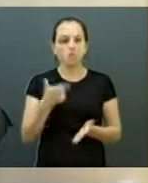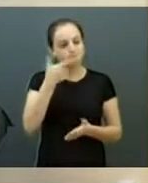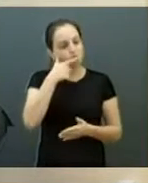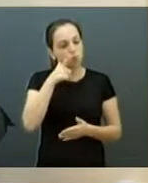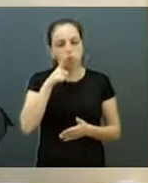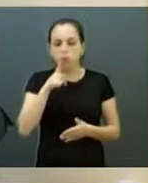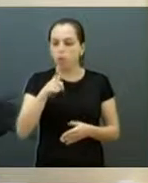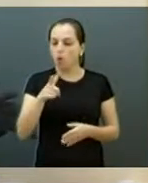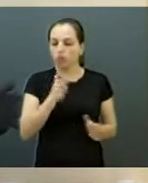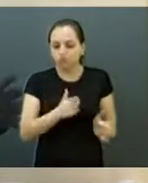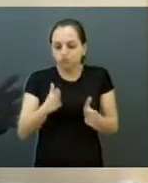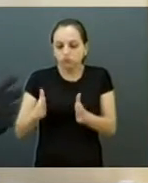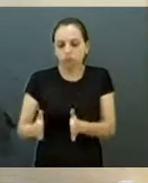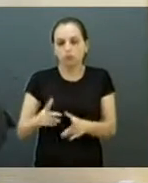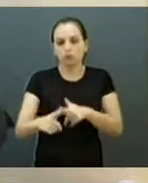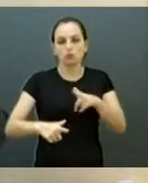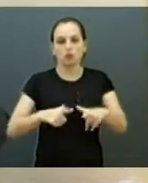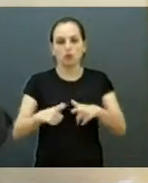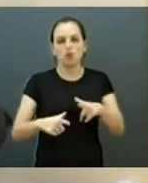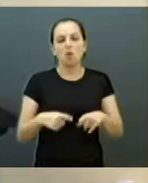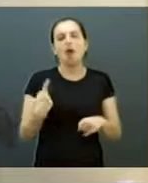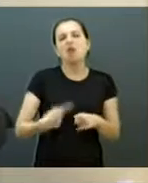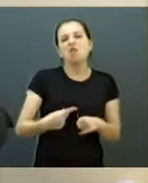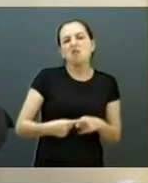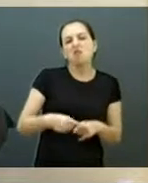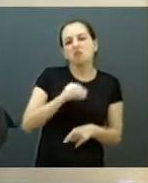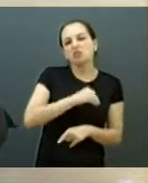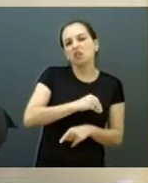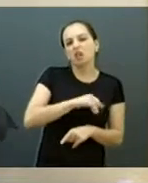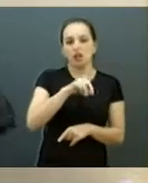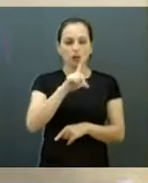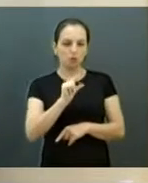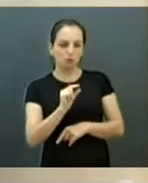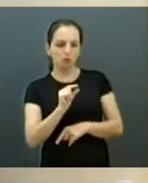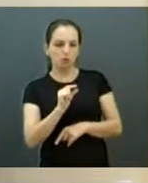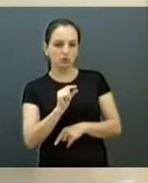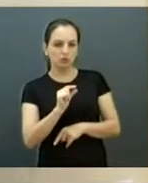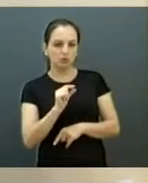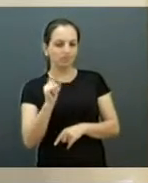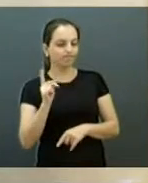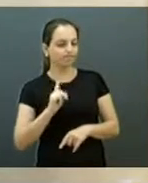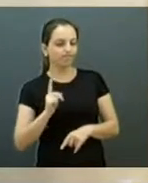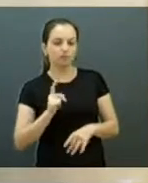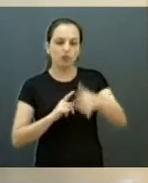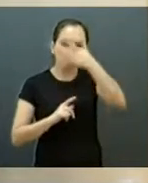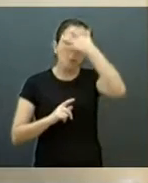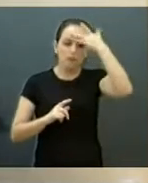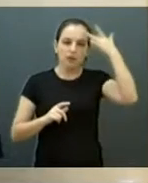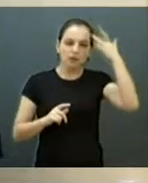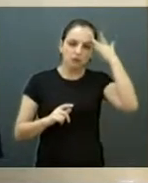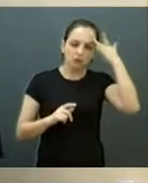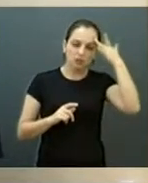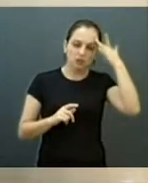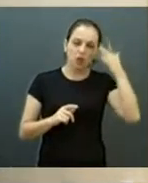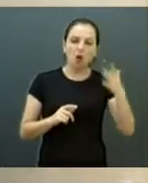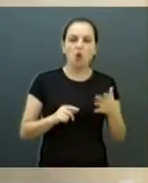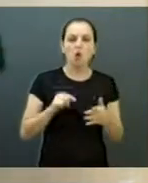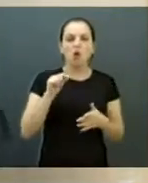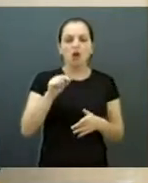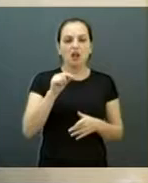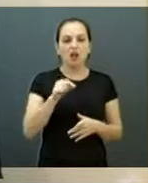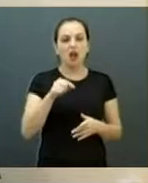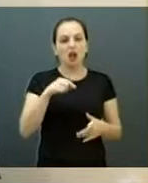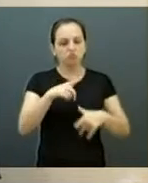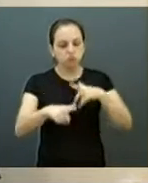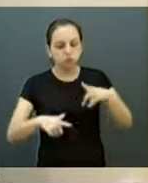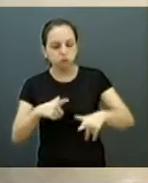escala para falar porque ganha pouco por isso aqui é só estado centralizado no sol tampão no buraco 16 mil e 100